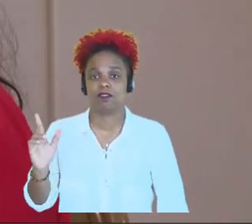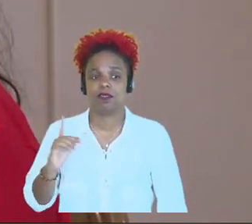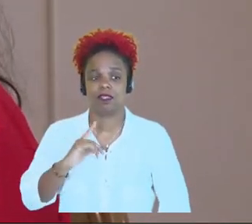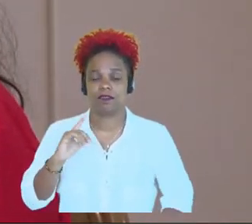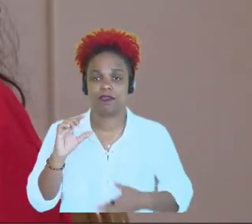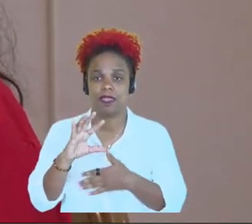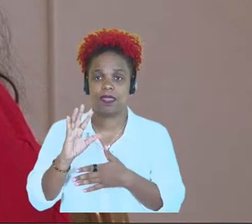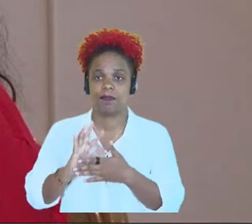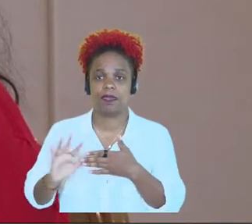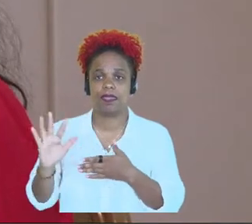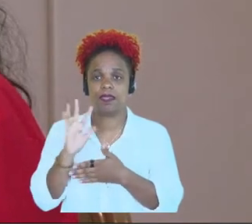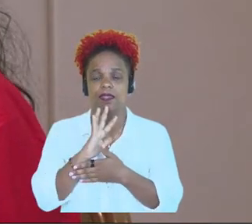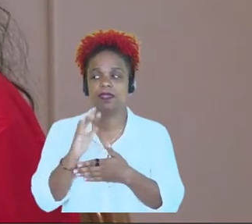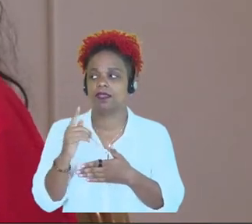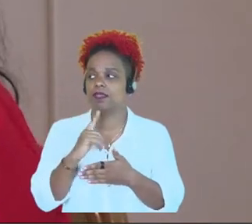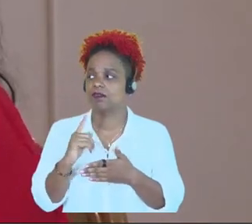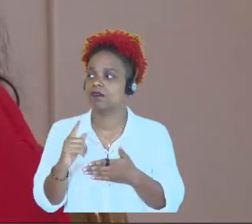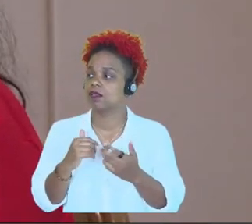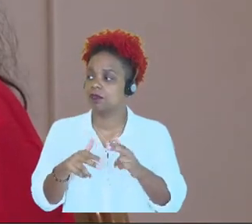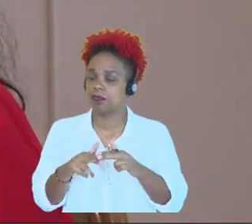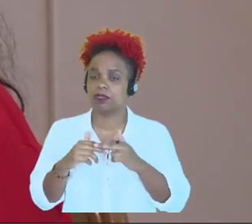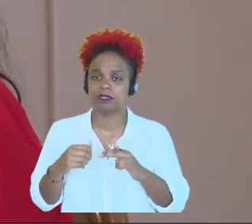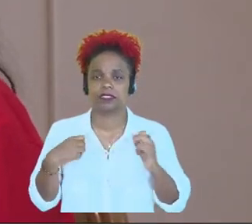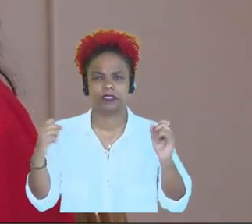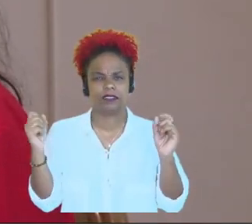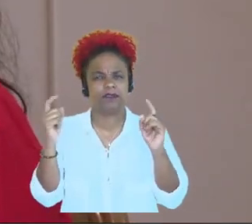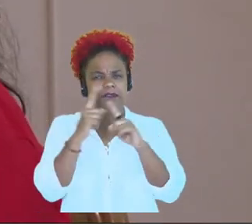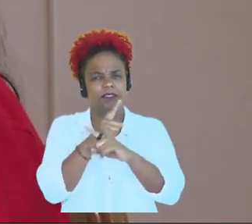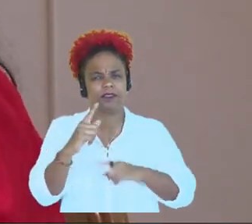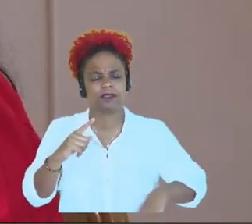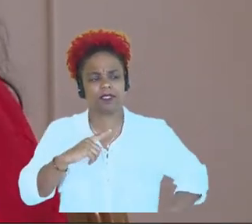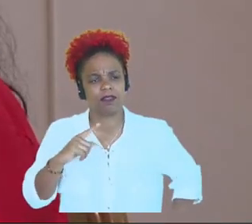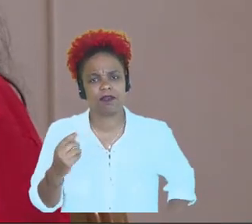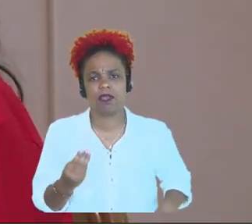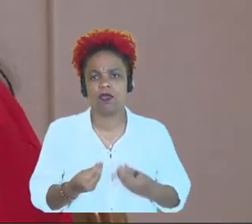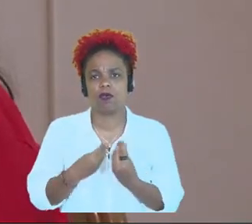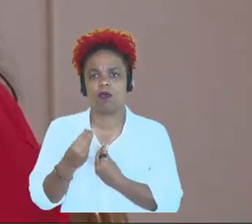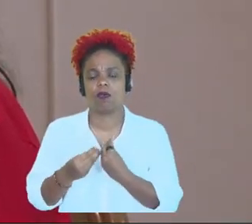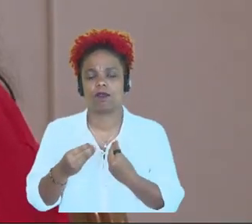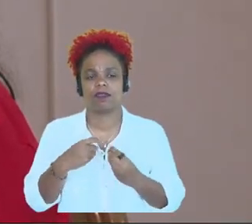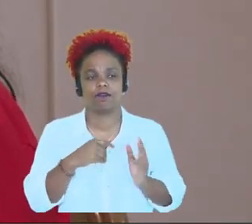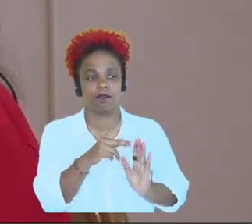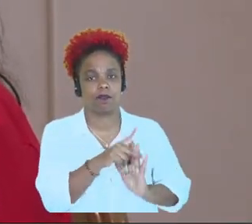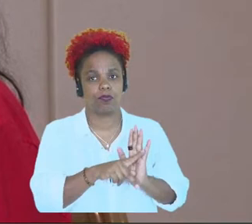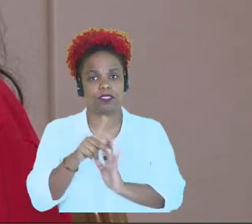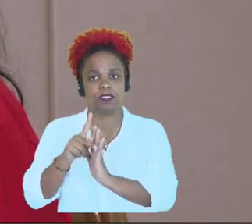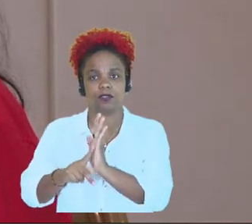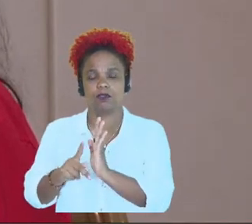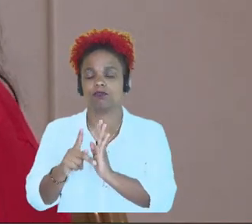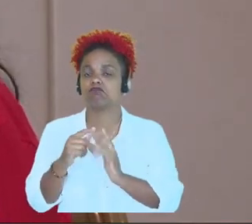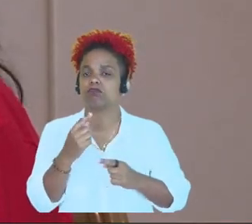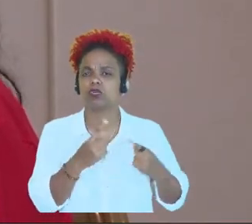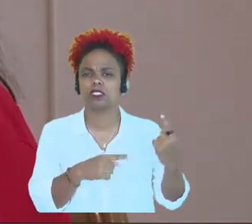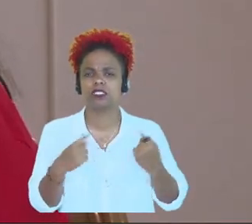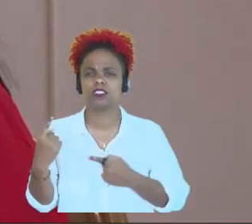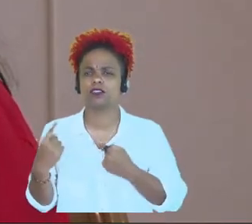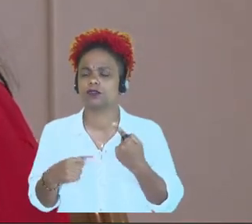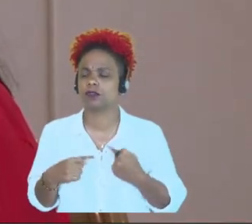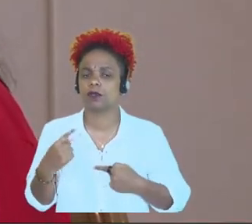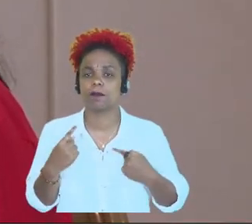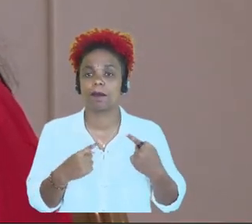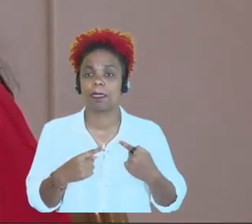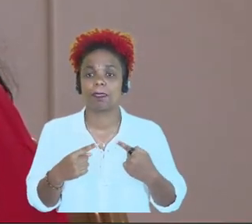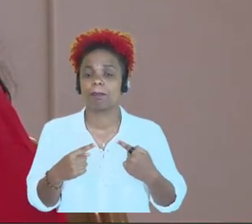Latina, esse desencanto e essa dificuldade com se identificar com algum projeto político não é